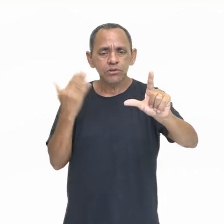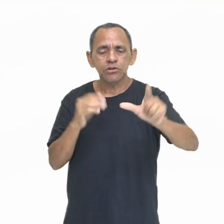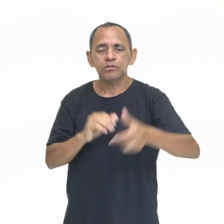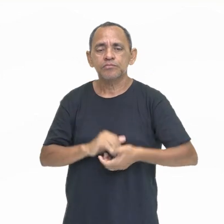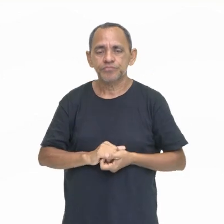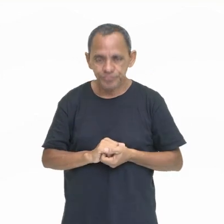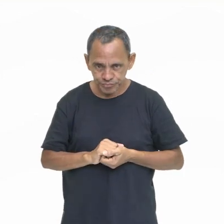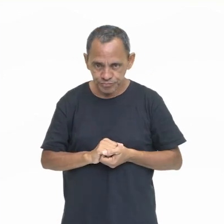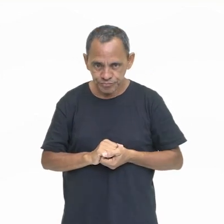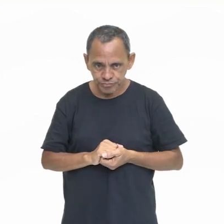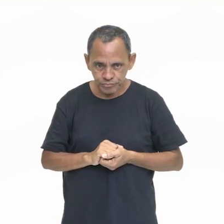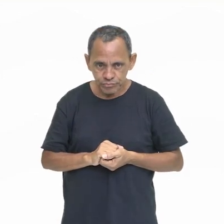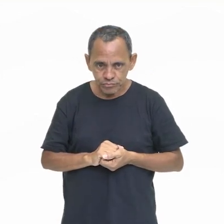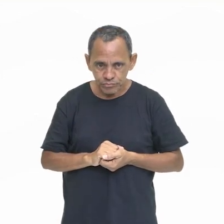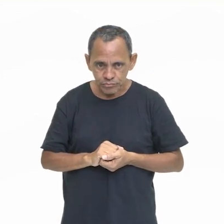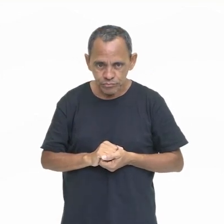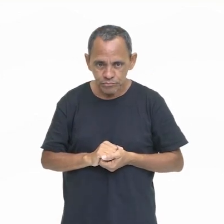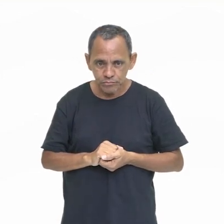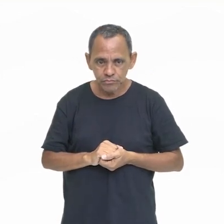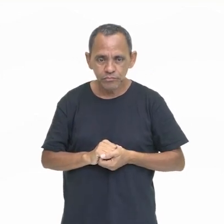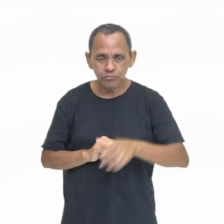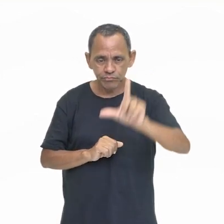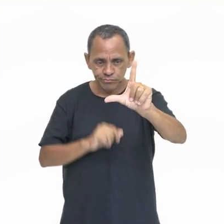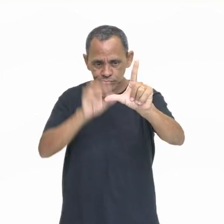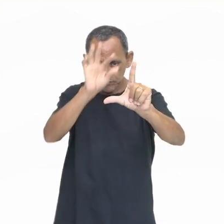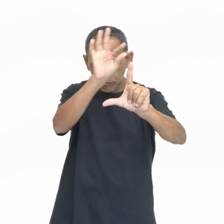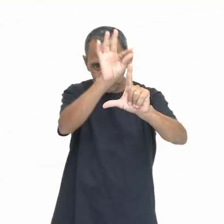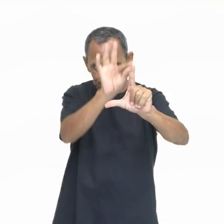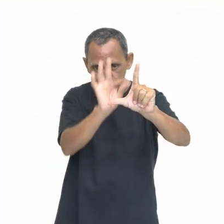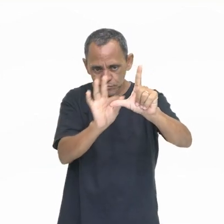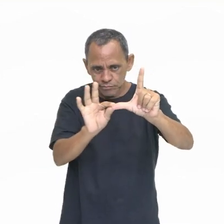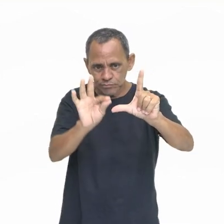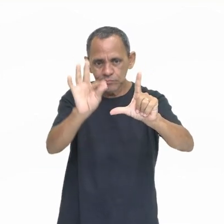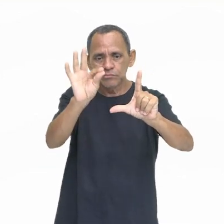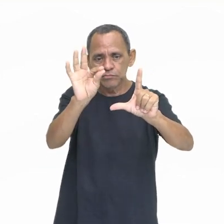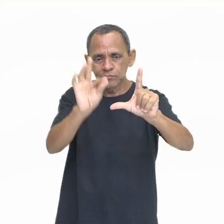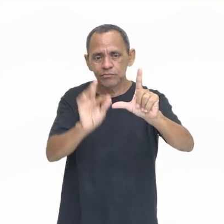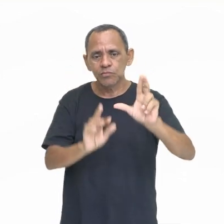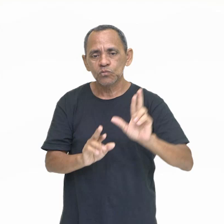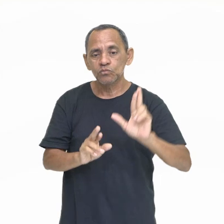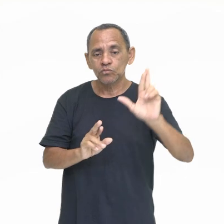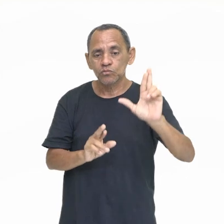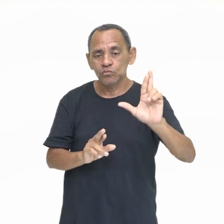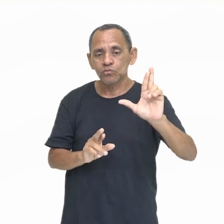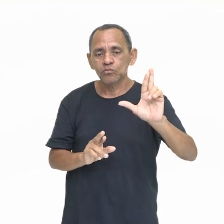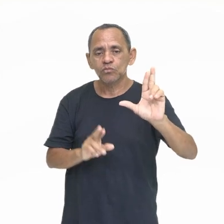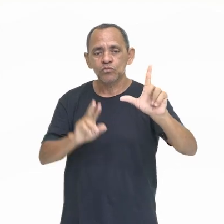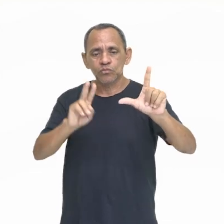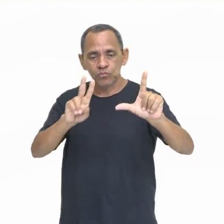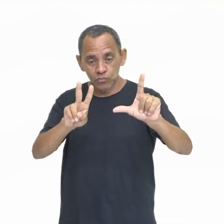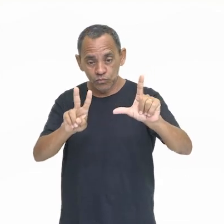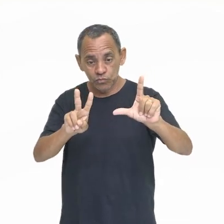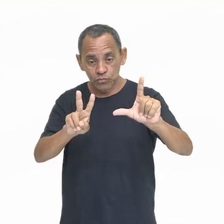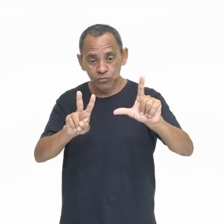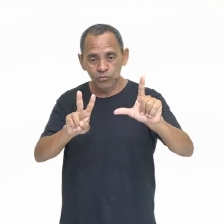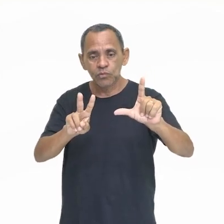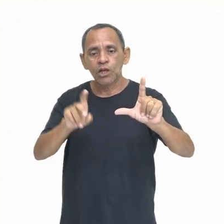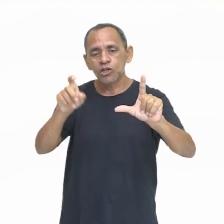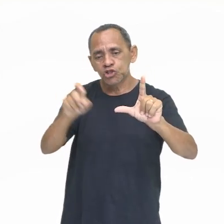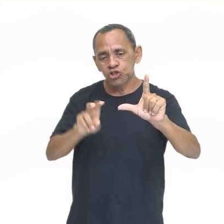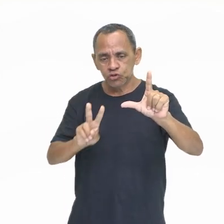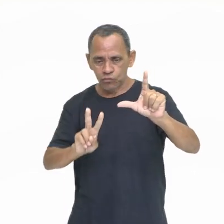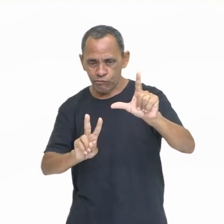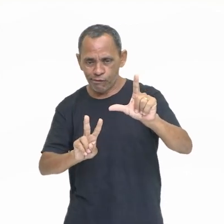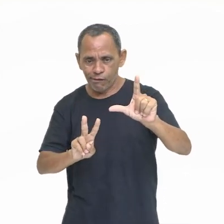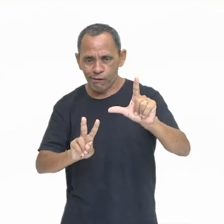ele é um ponto, nós podemos dizer o seguinte, que esse ponto que nós representamos pela letra V, ele vai ter um x do vértice e vai